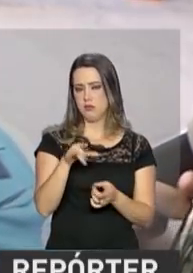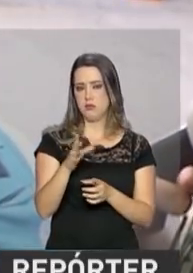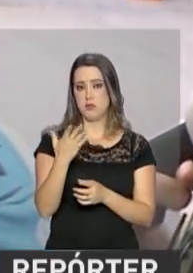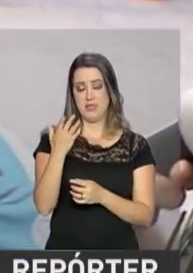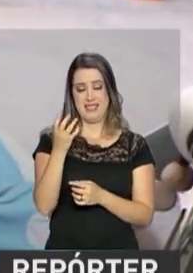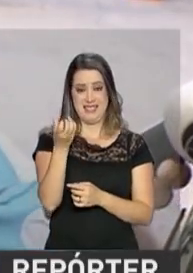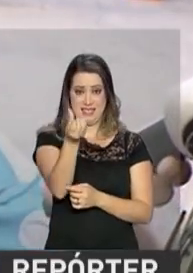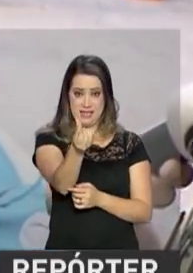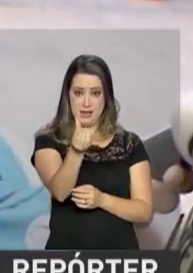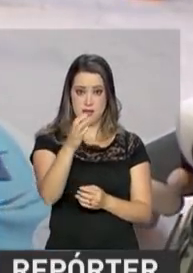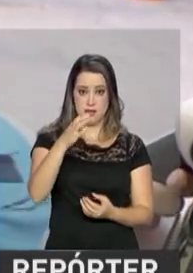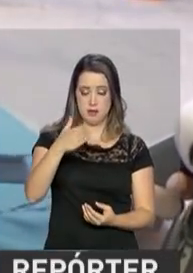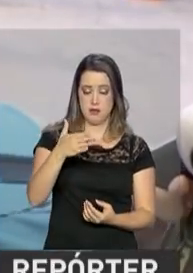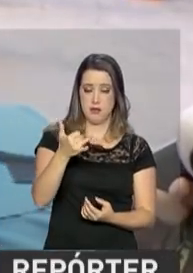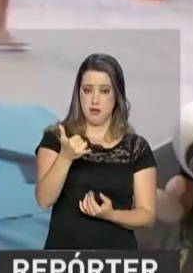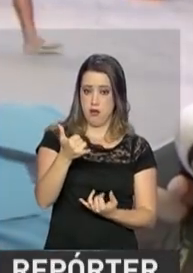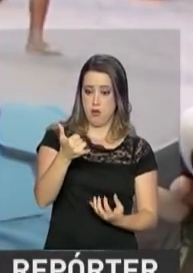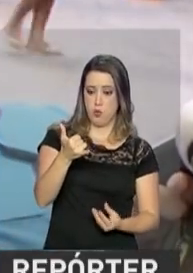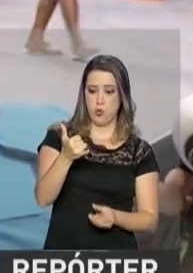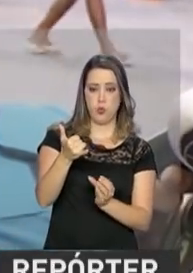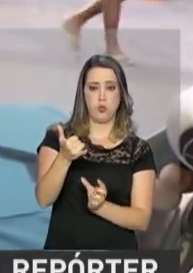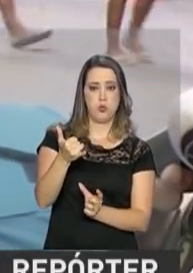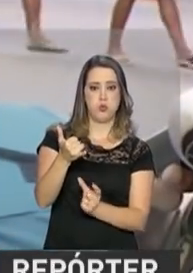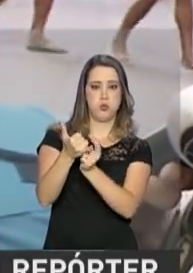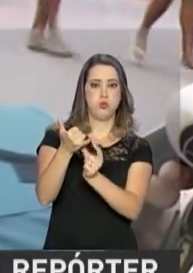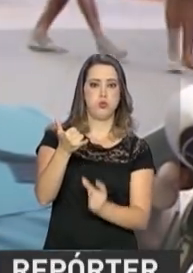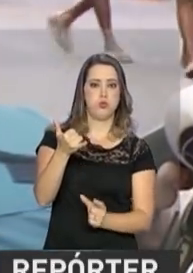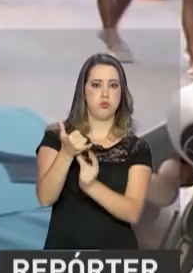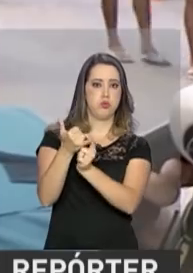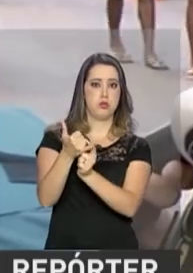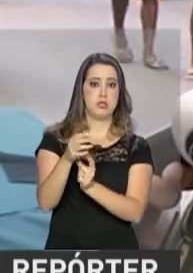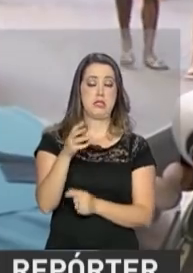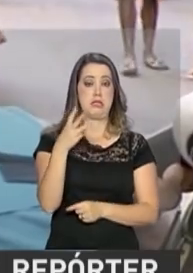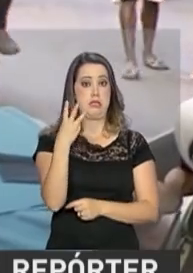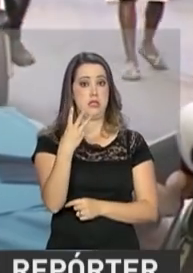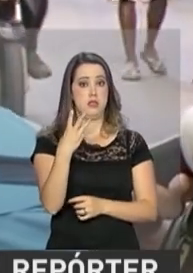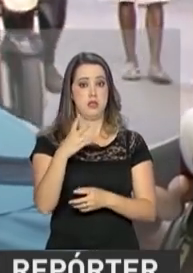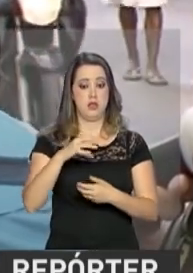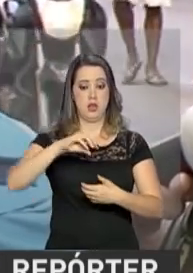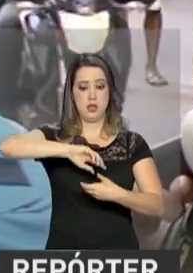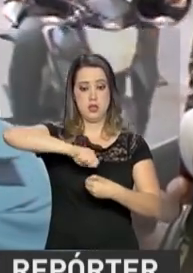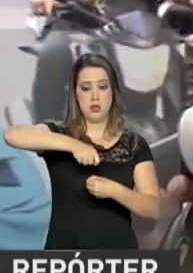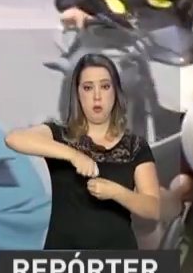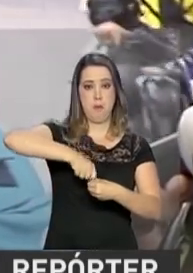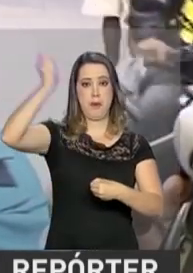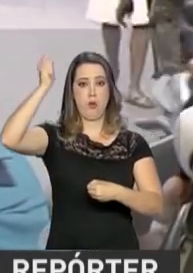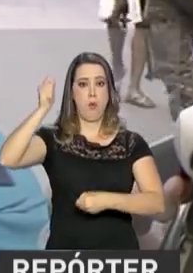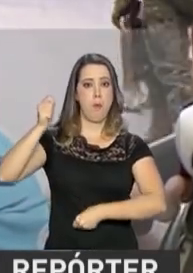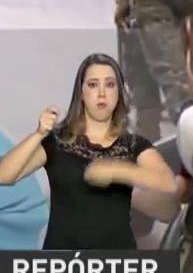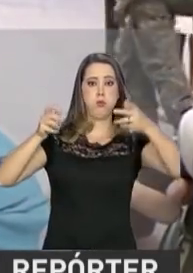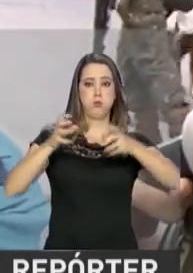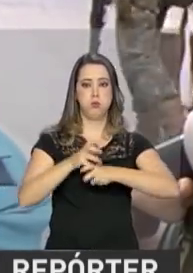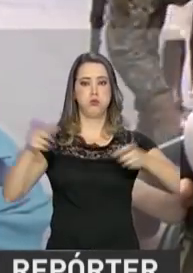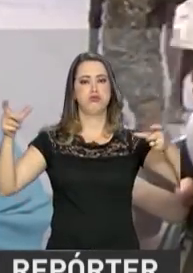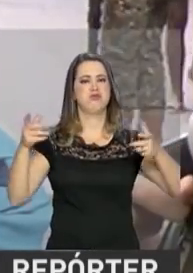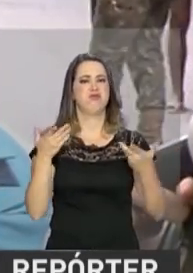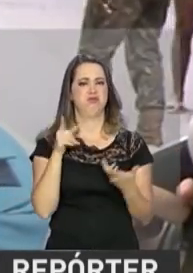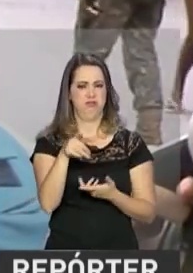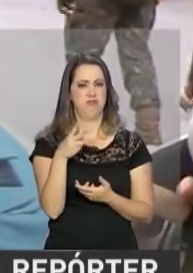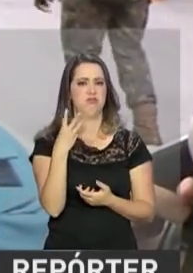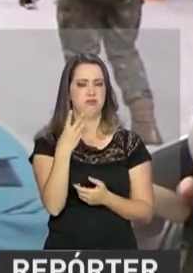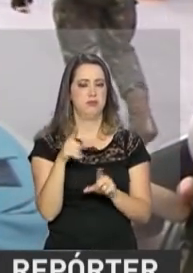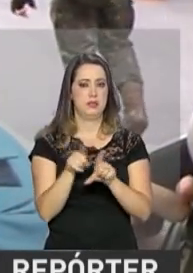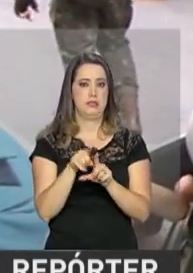fuzil um carregador de pistola três granadas improvisadas mais de 100 150